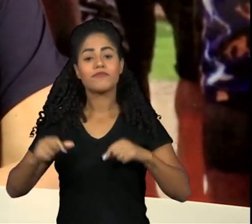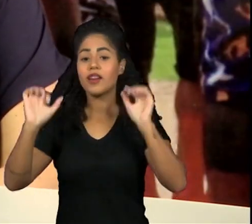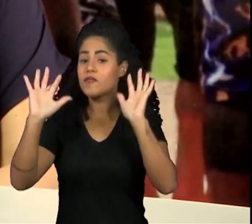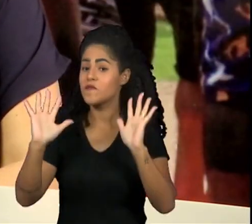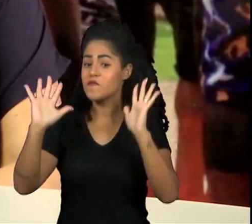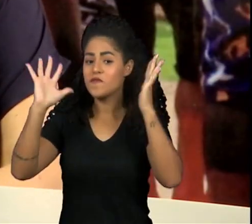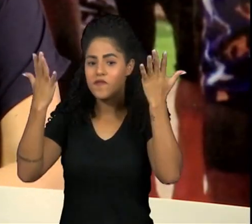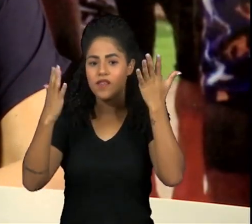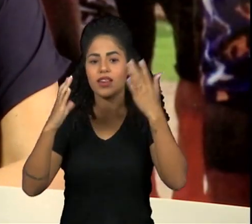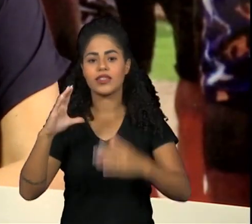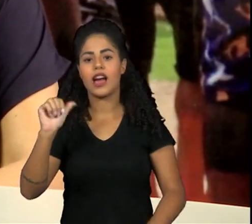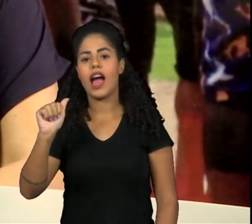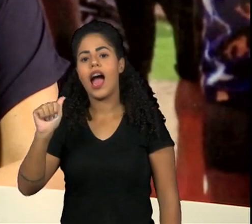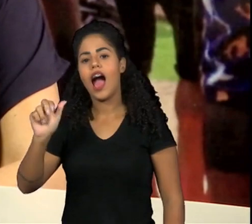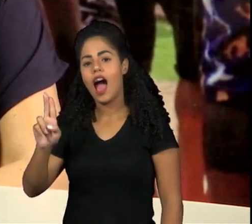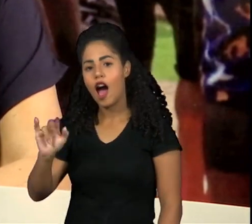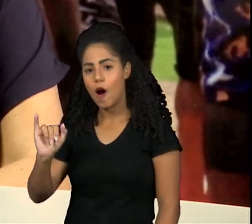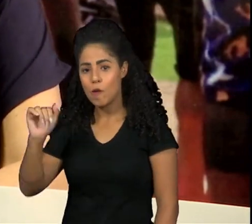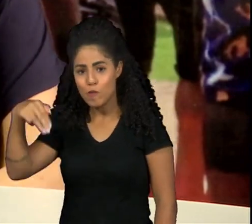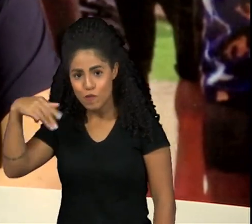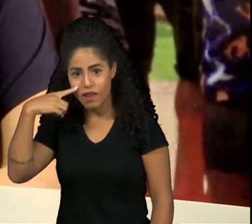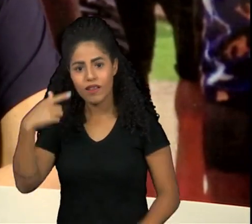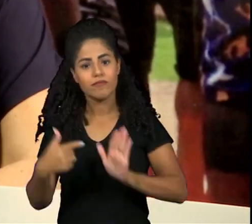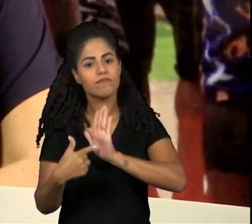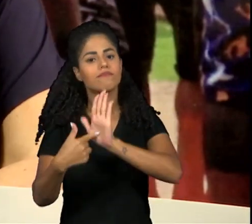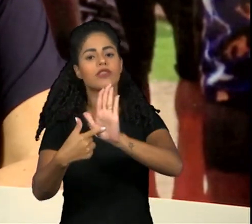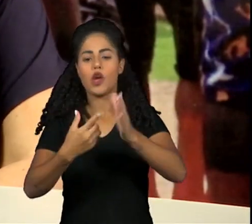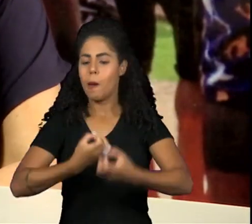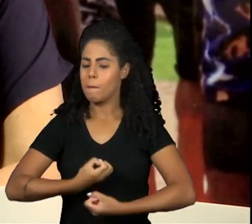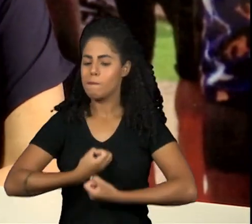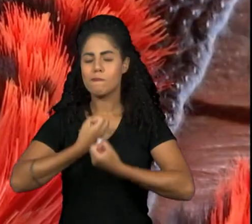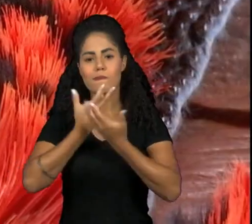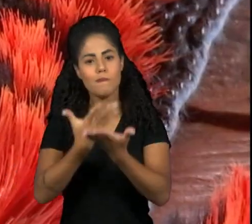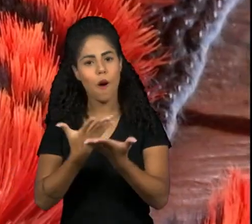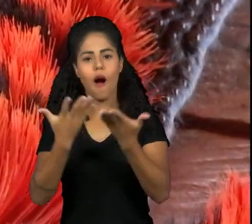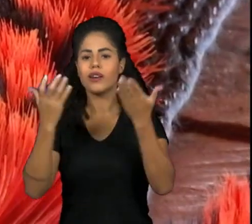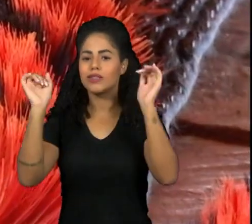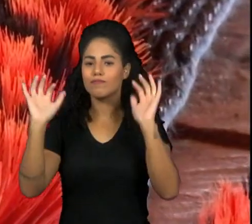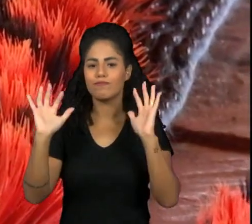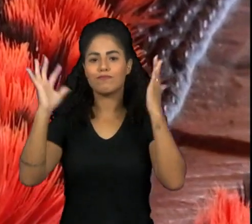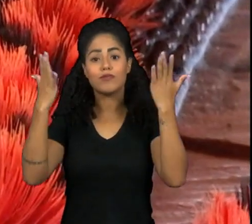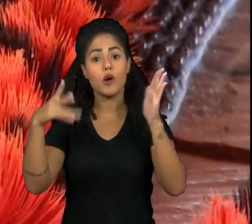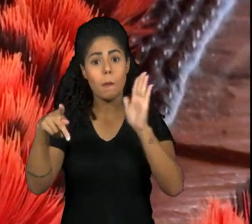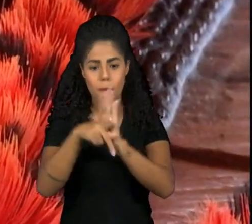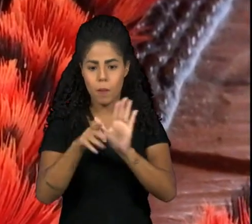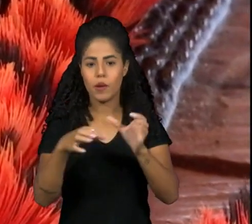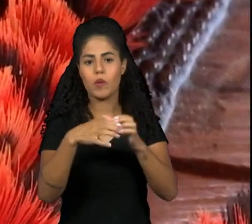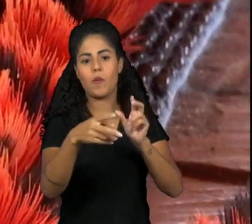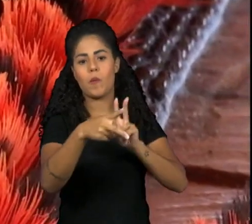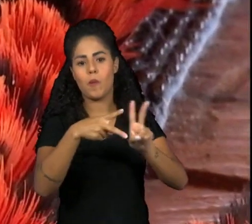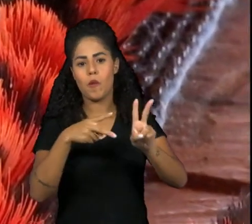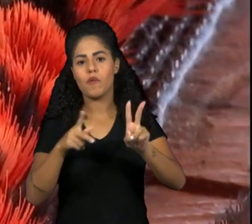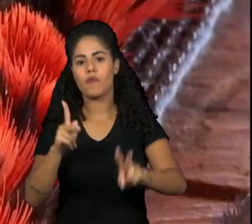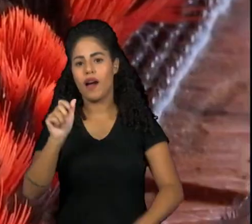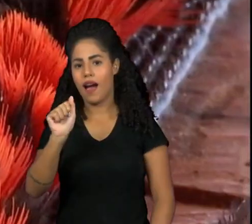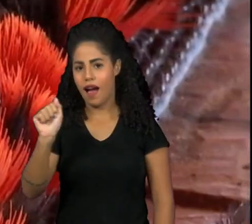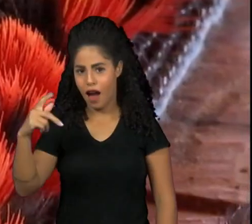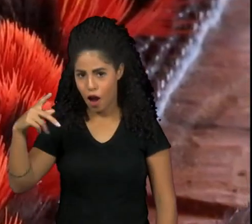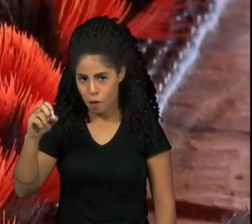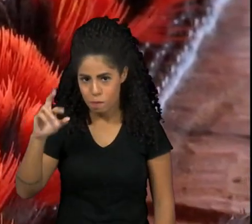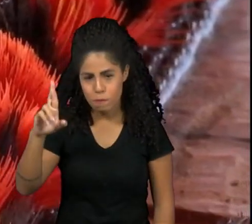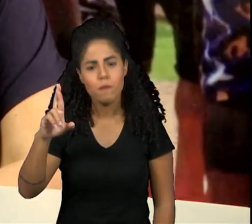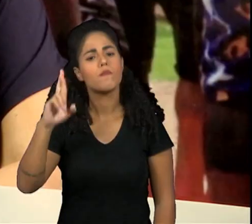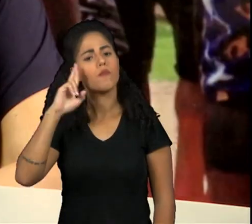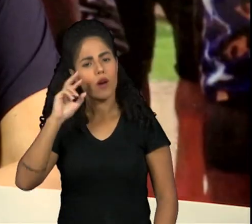é a principal expressão ritual do povo Kaapor e que envolve muitos rituais, né? Dentro